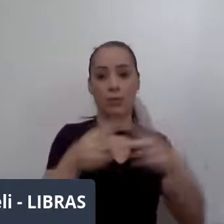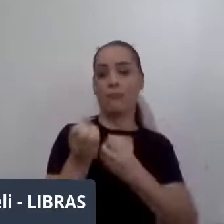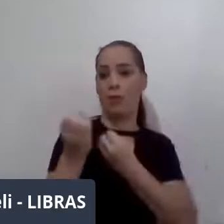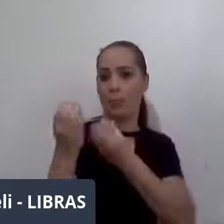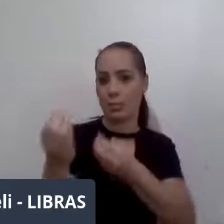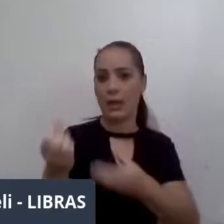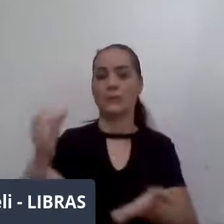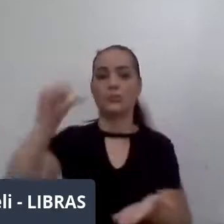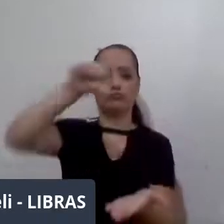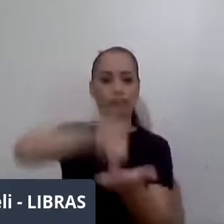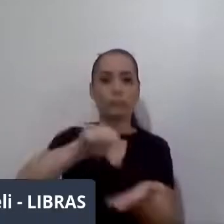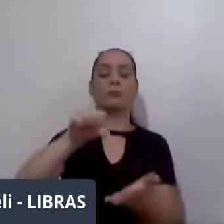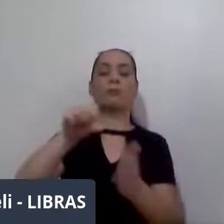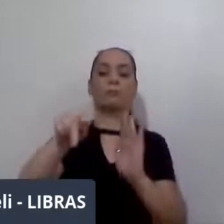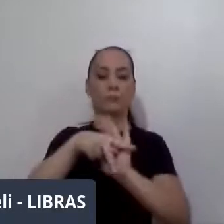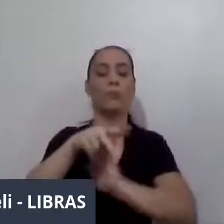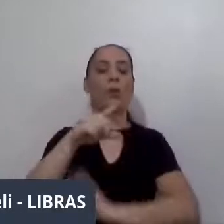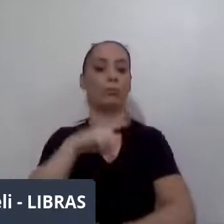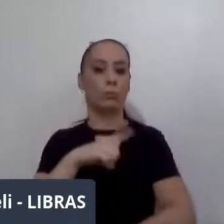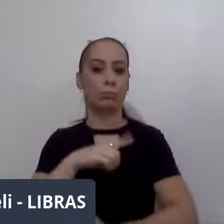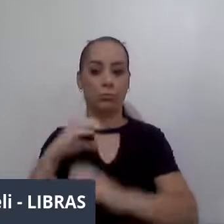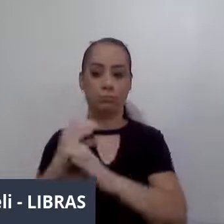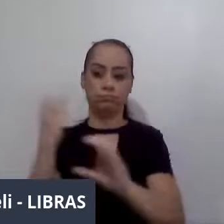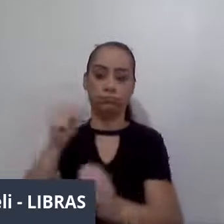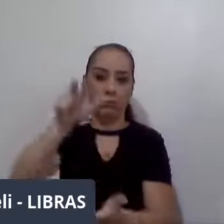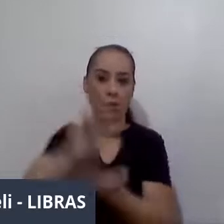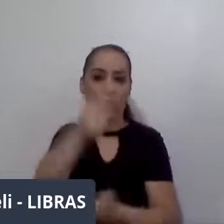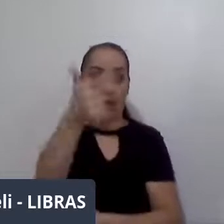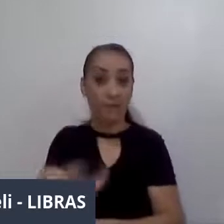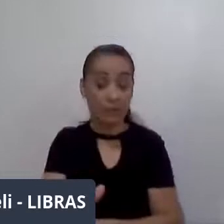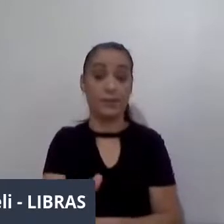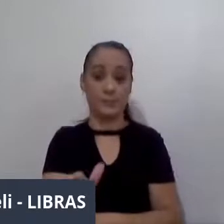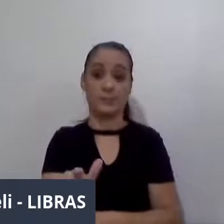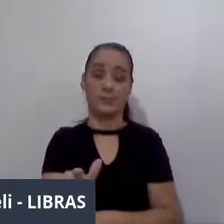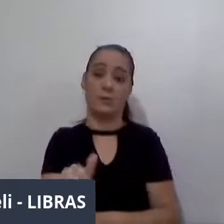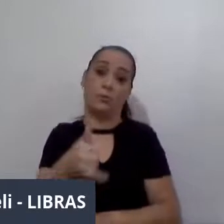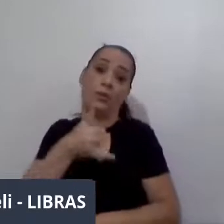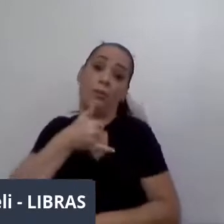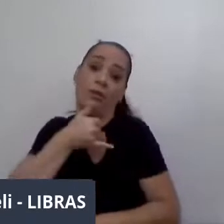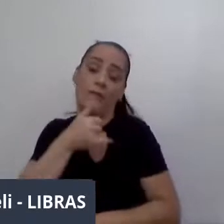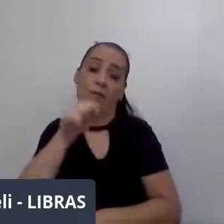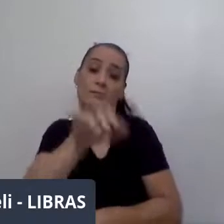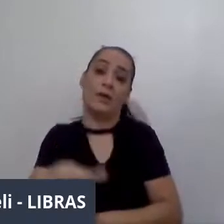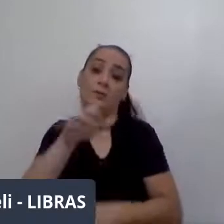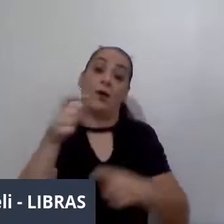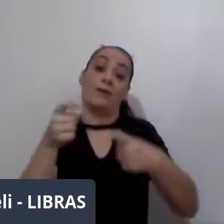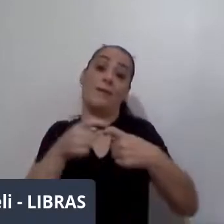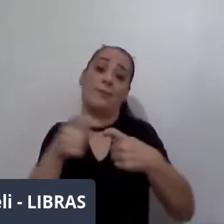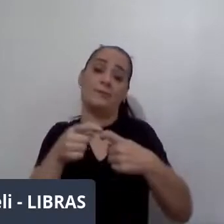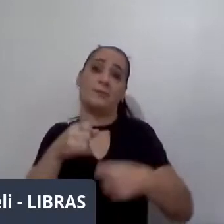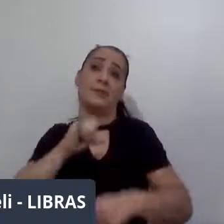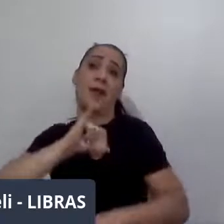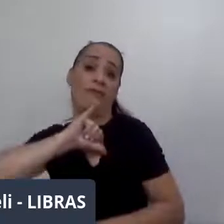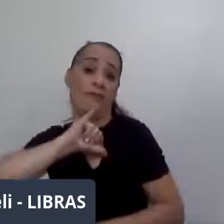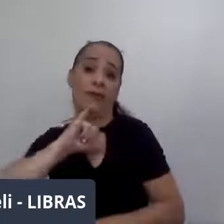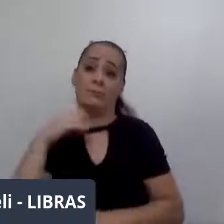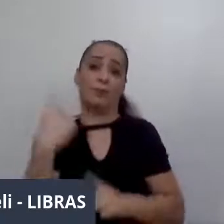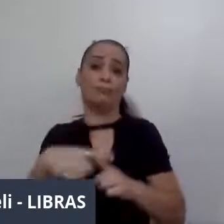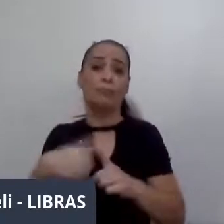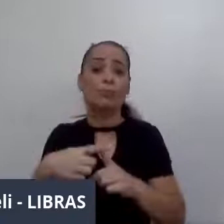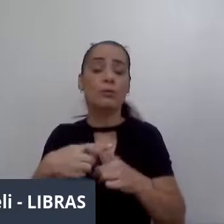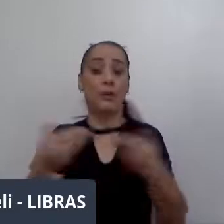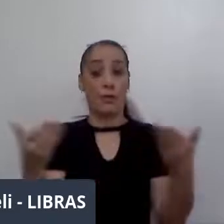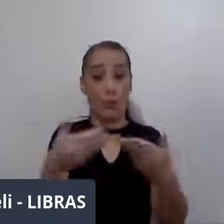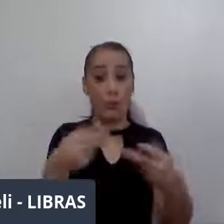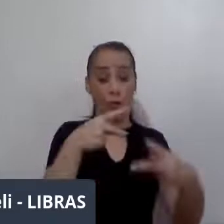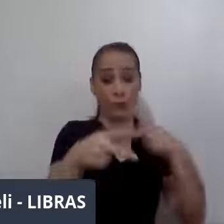a revalidação do diploma. E, infelizmente, eu vou entrar na área de medicina. Por que que eu falo infelizmente? Hoje, nós temos na plataforma